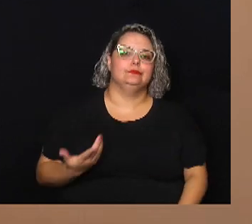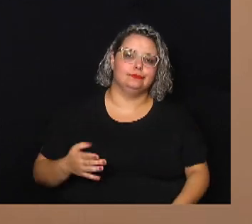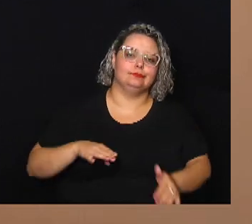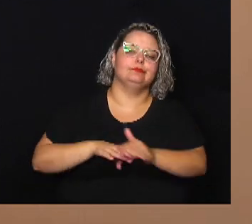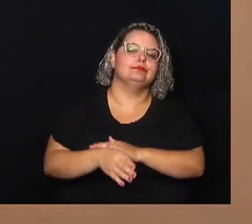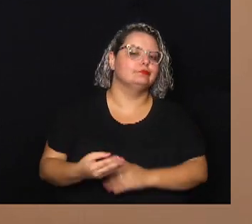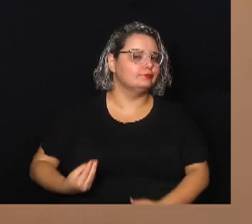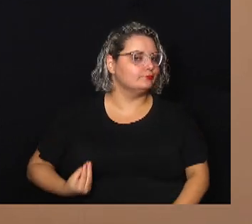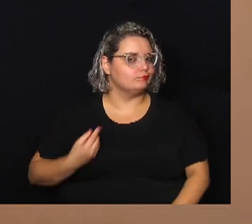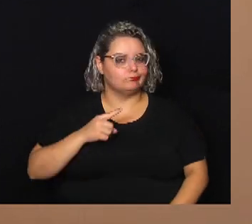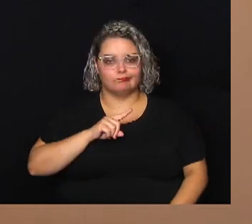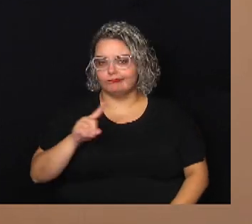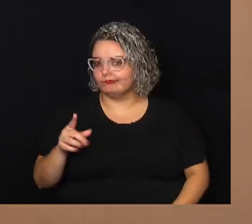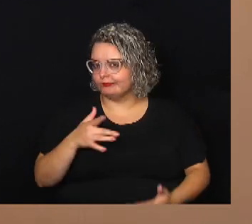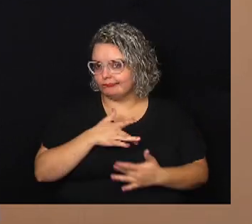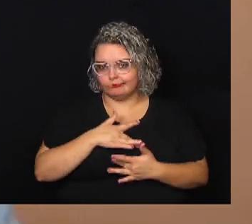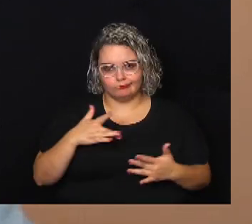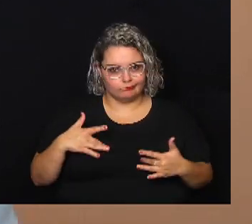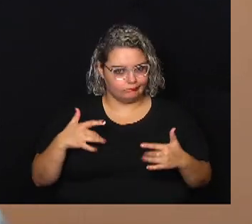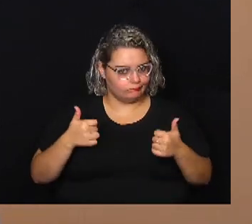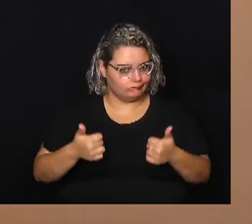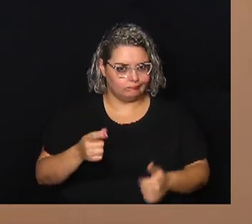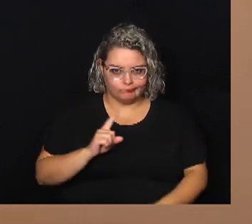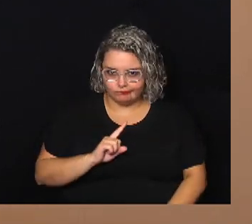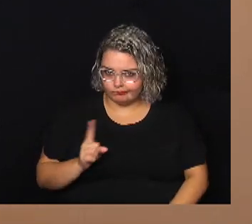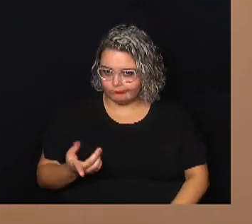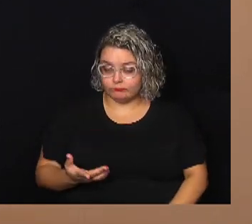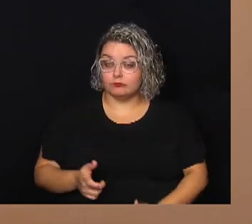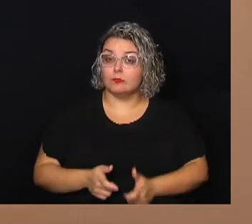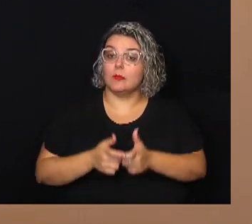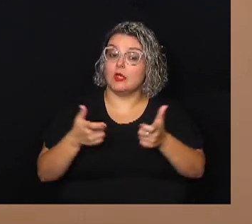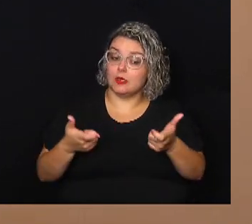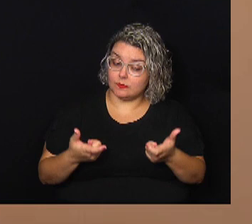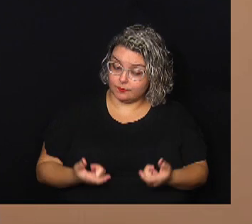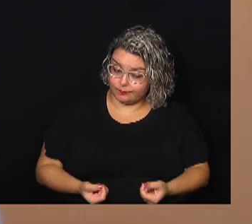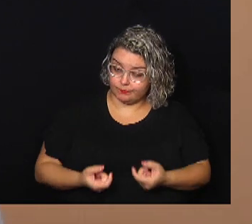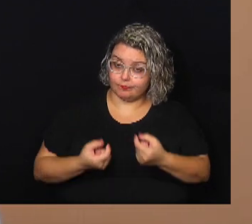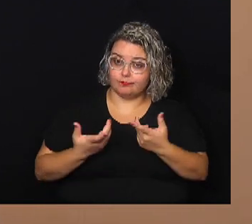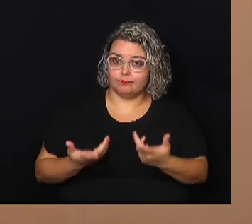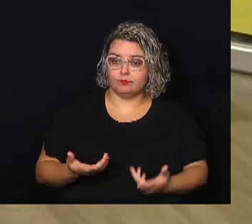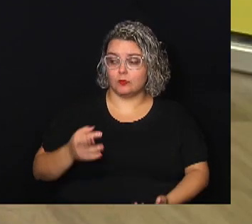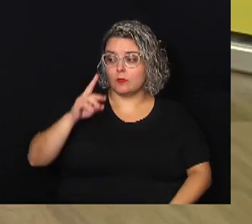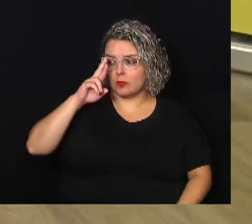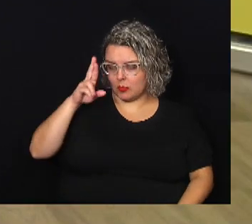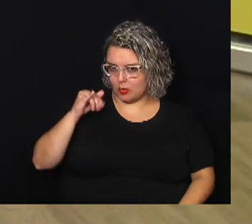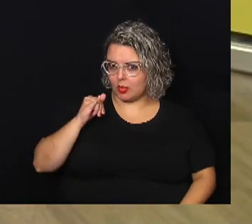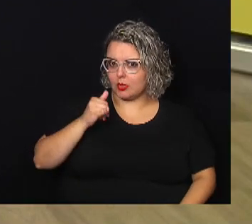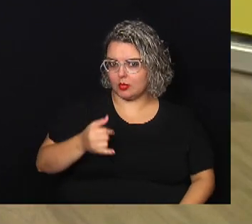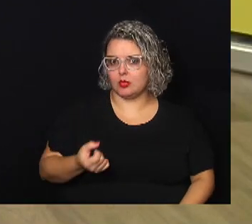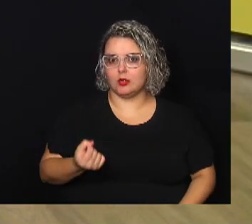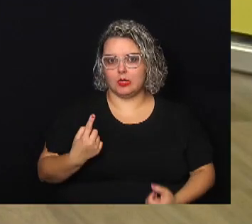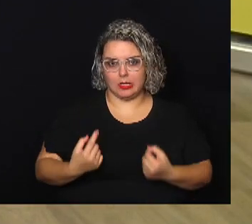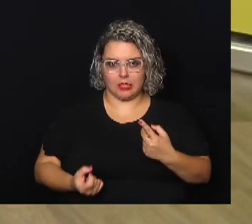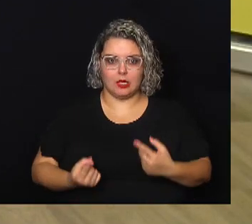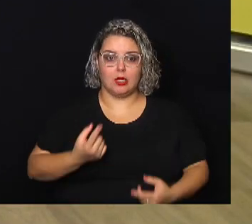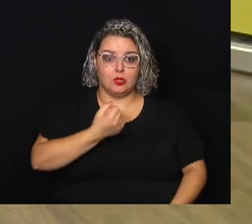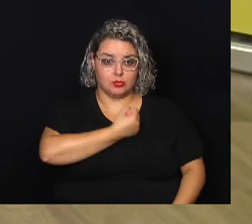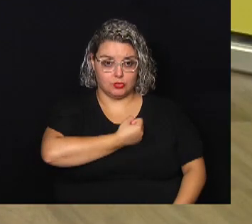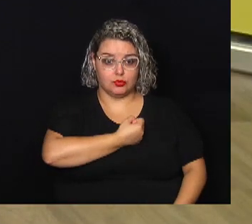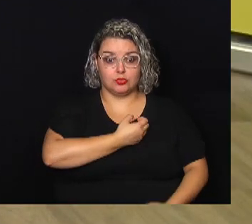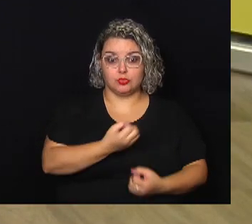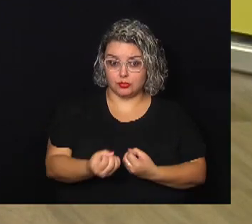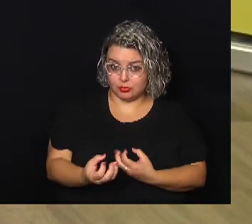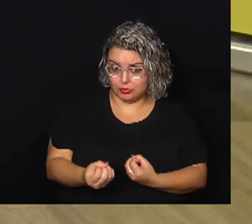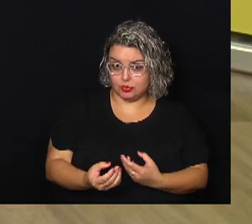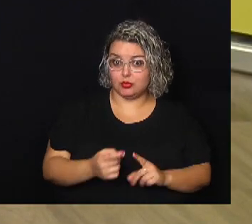não tão saudáveis para o aumento do diagnóstico oncológico. O senhor aí citou alguns números, né, alguns dados, os